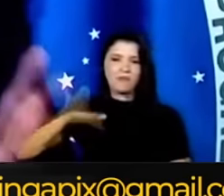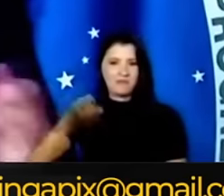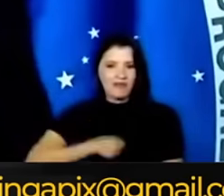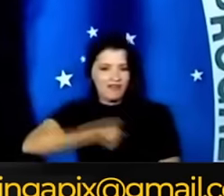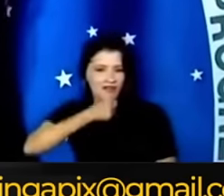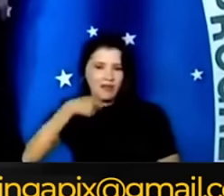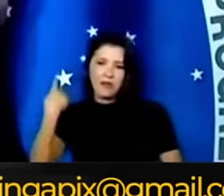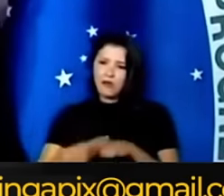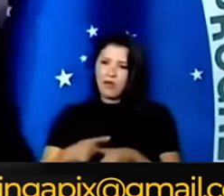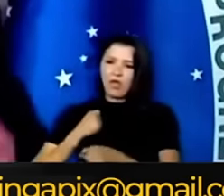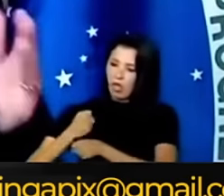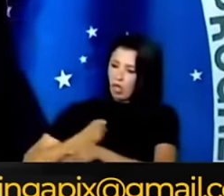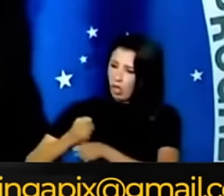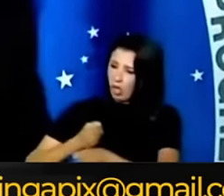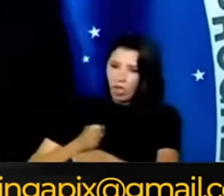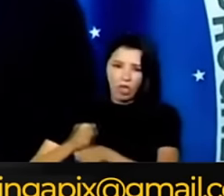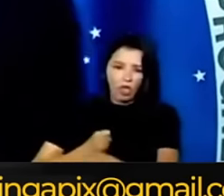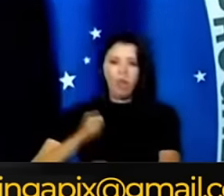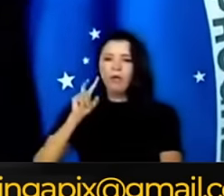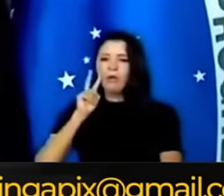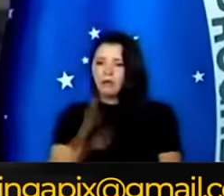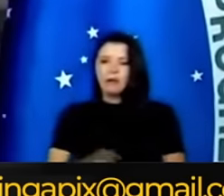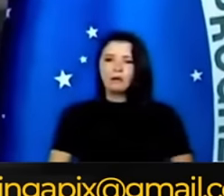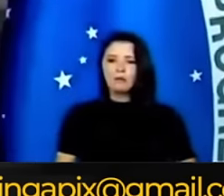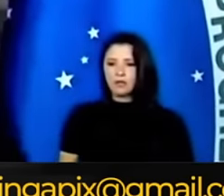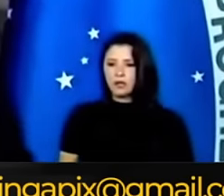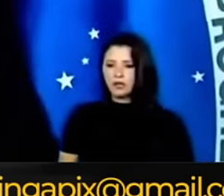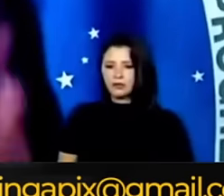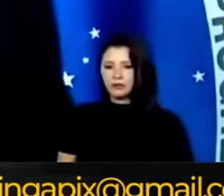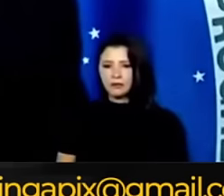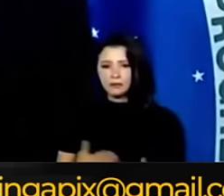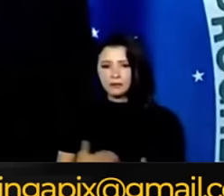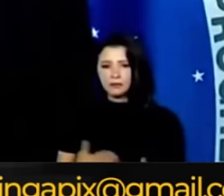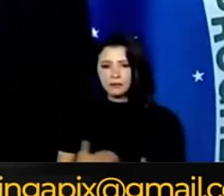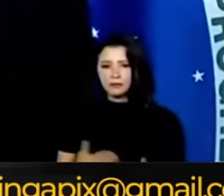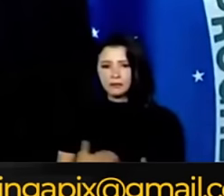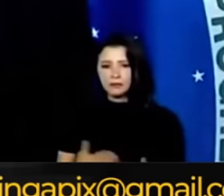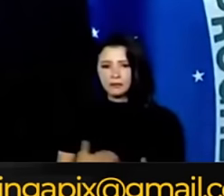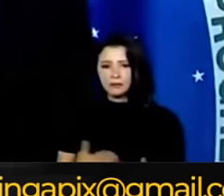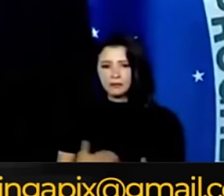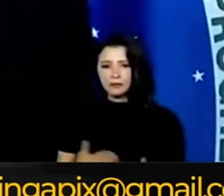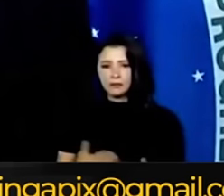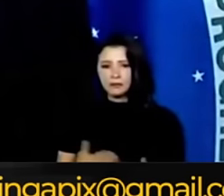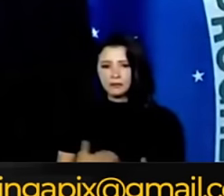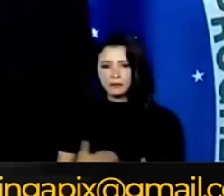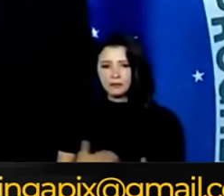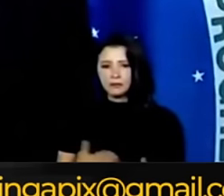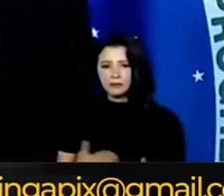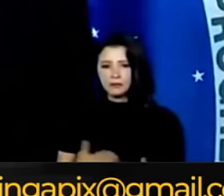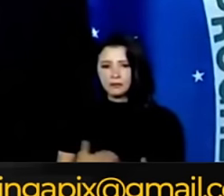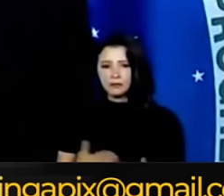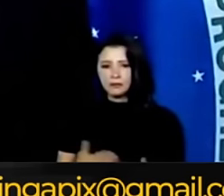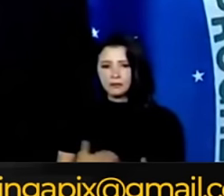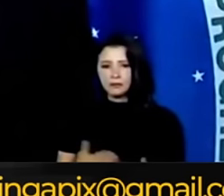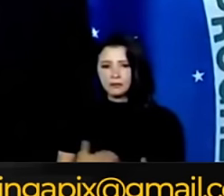muitos anos de militância de ver conflito de ver divergência de ver ataque de ver desaforo é muitos anos fazendo besteira é